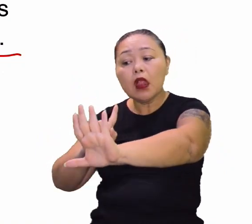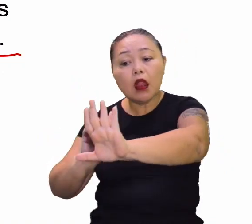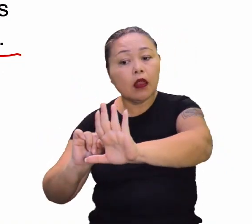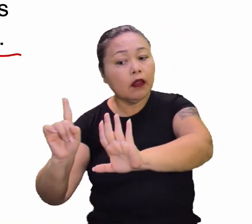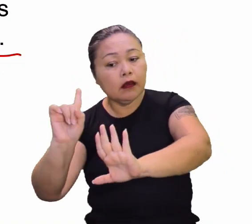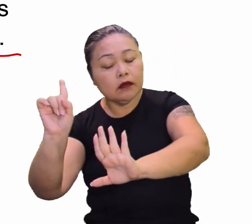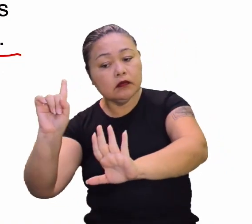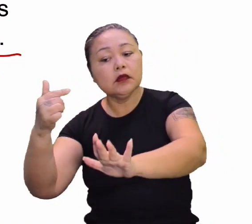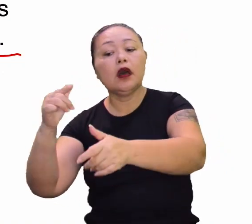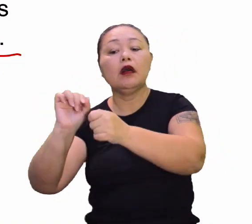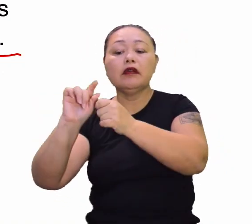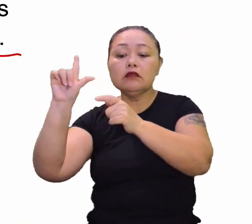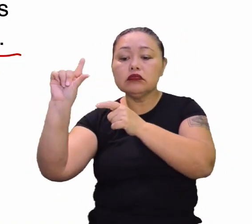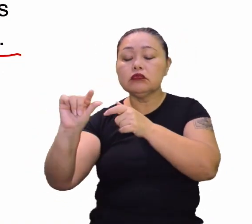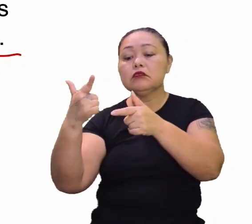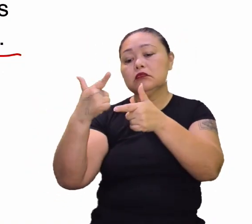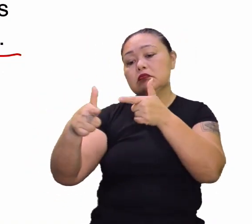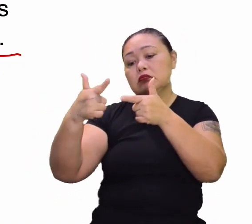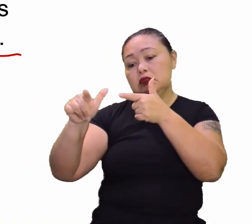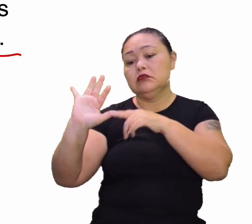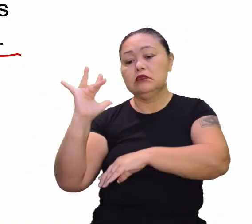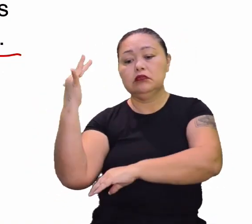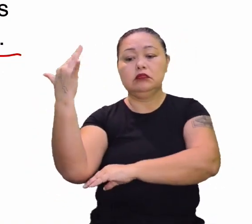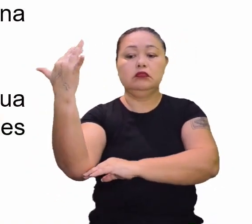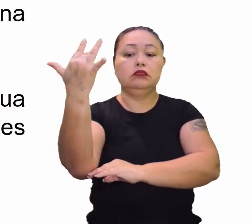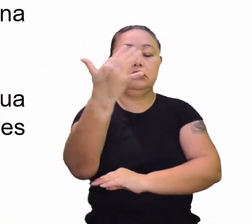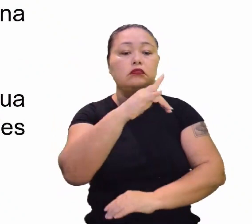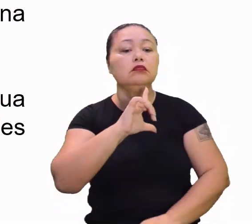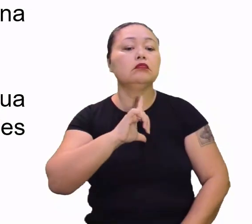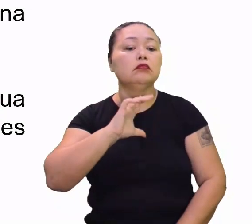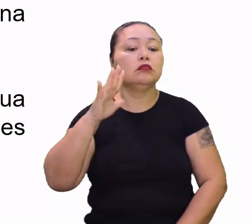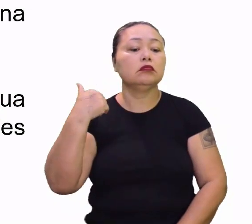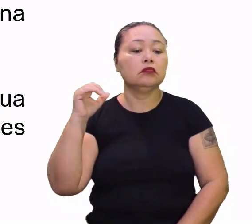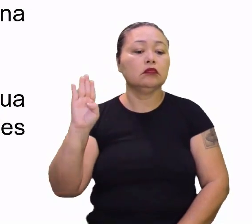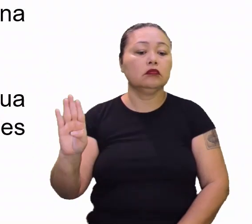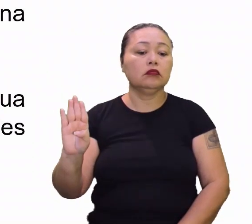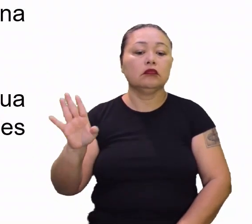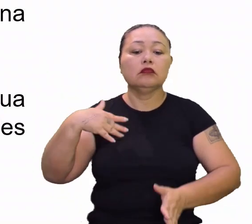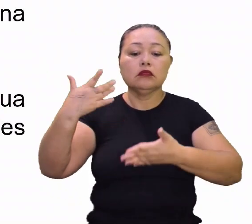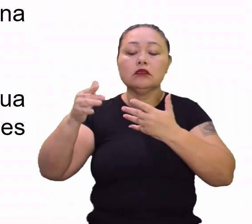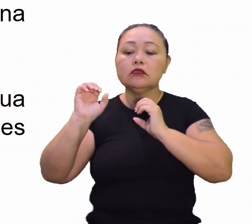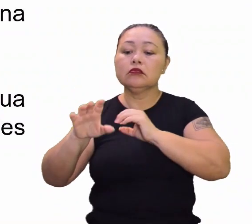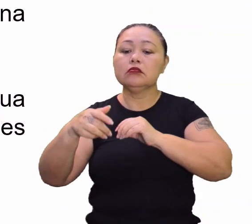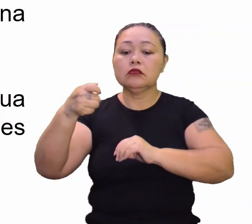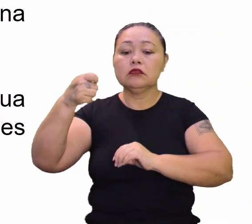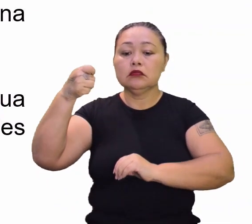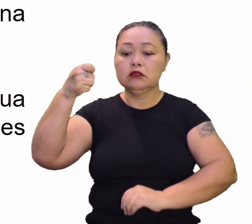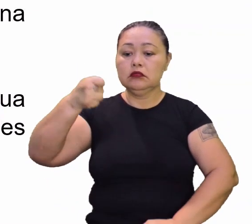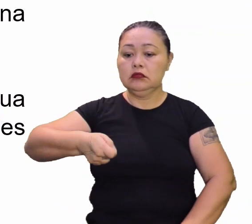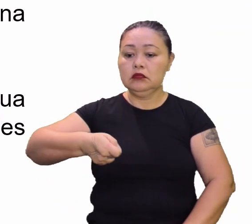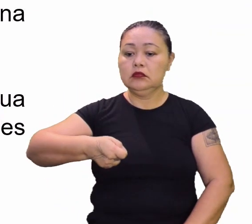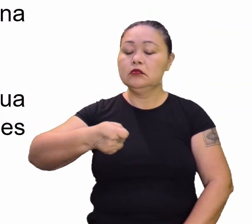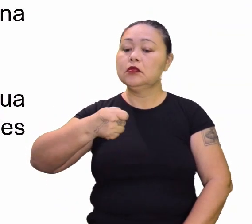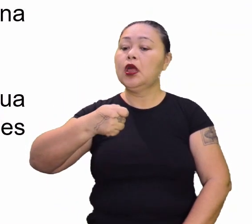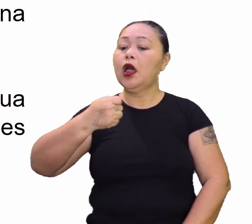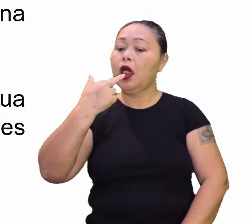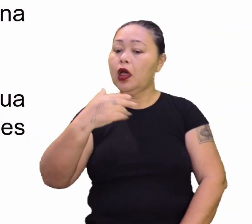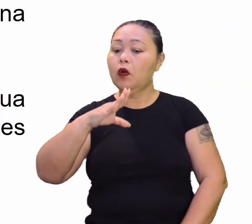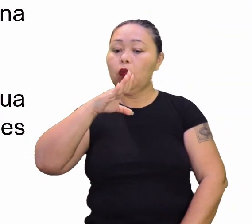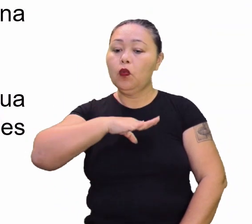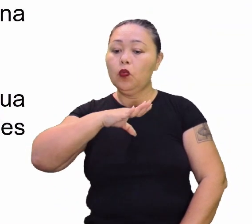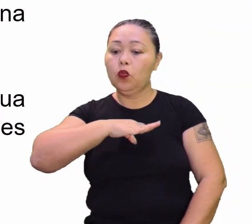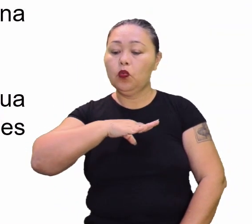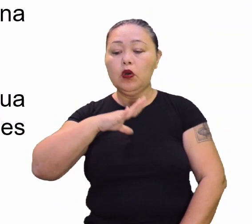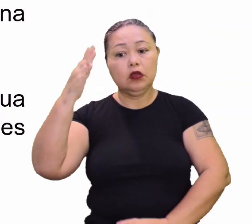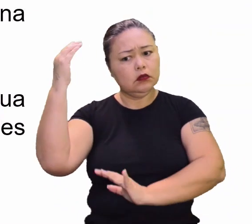menos impacto ambiental terá lá. Exatamente. É isso? E na letra B, a promoção do ensino obrigatório de língua